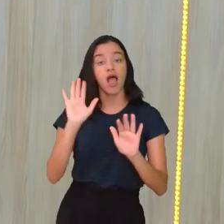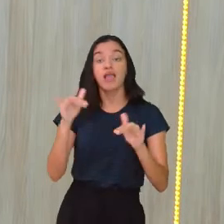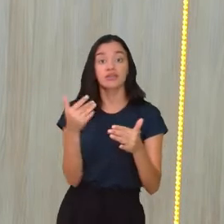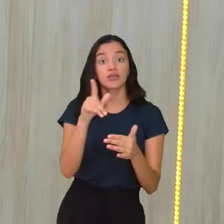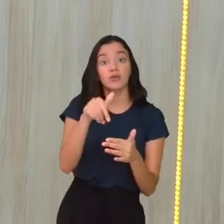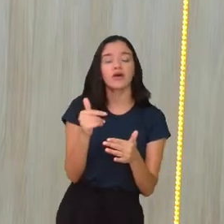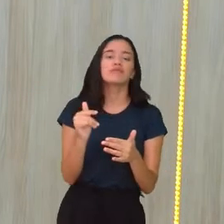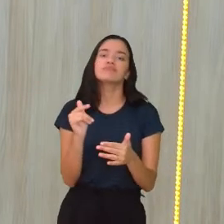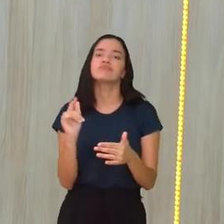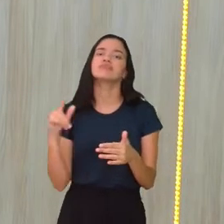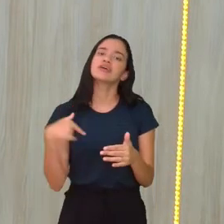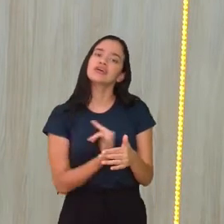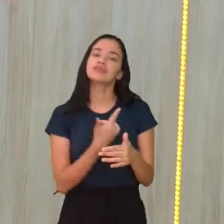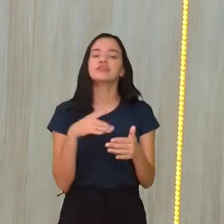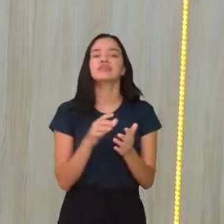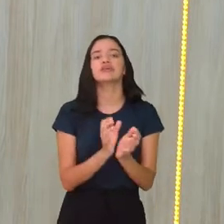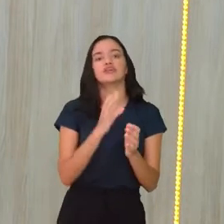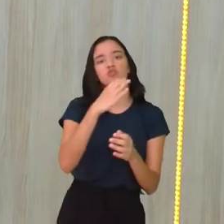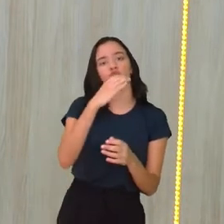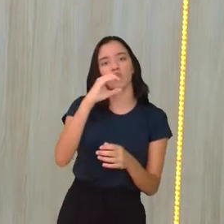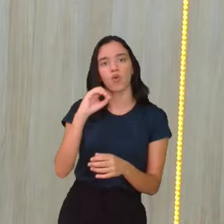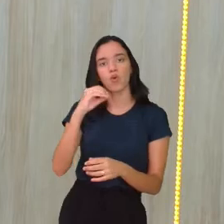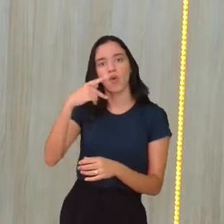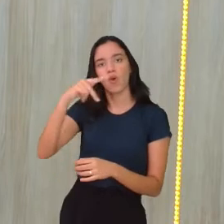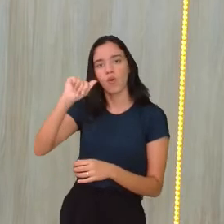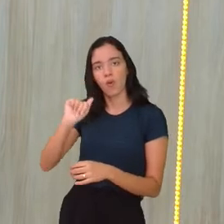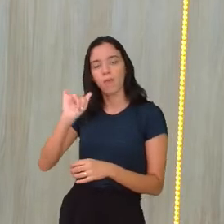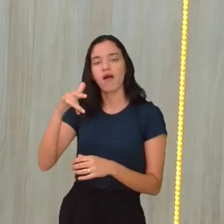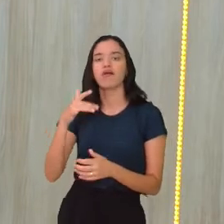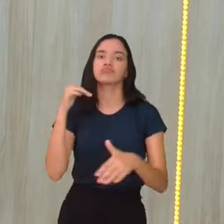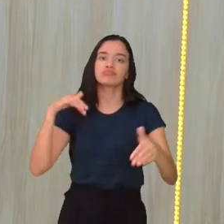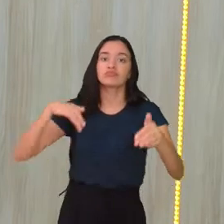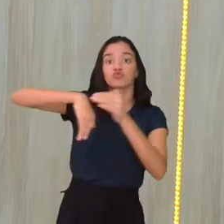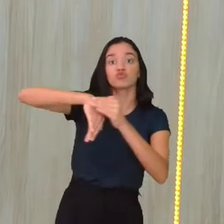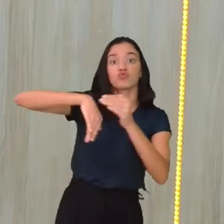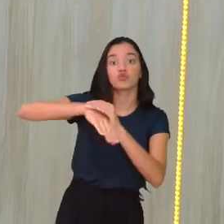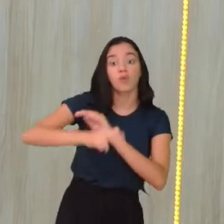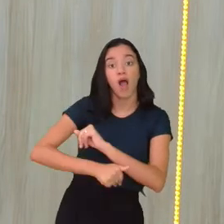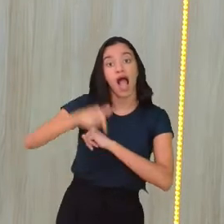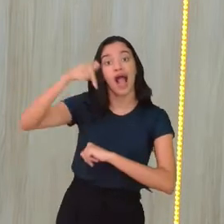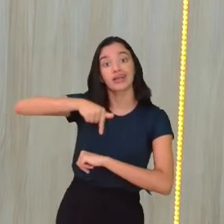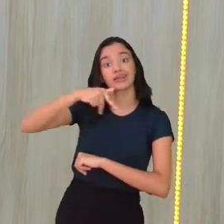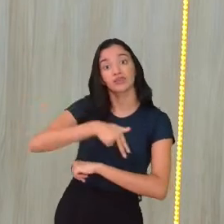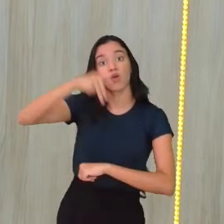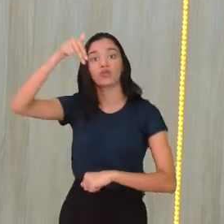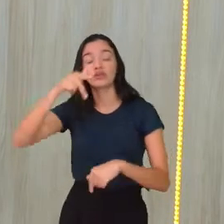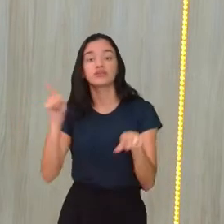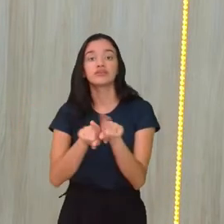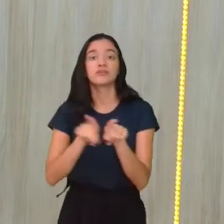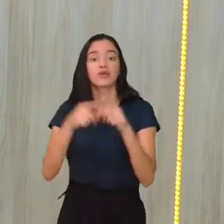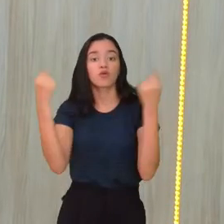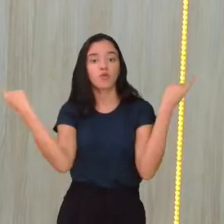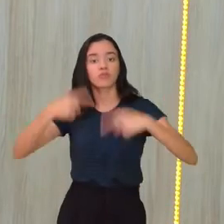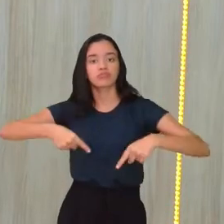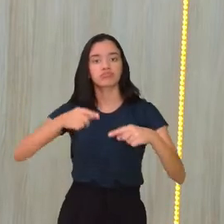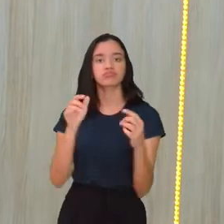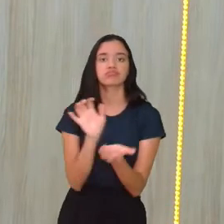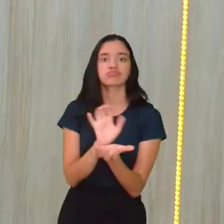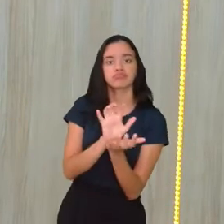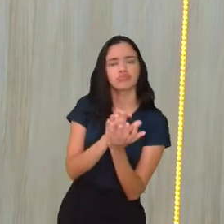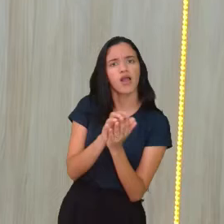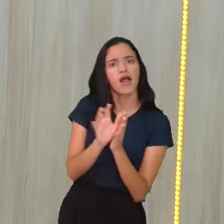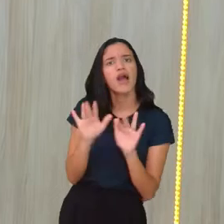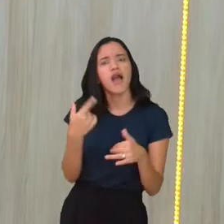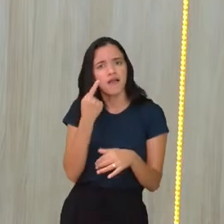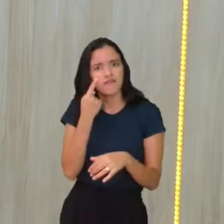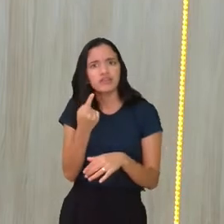Então, a gente tem Copa do Nordeste, por exemplo, aí de futebol, né, que vocês amam. Tem o Campeonato Pernambucano. Vejam